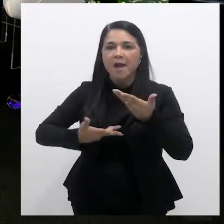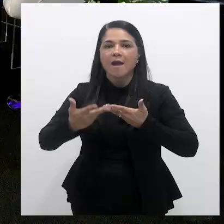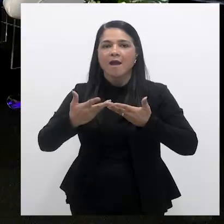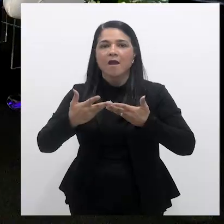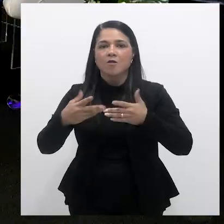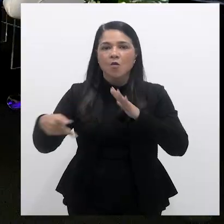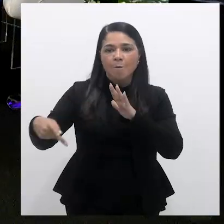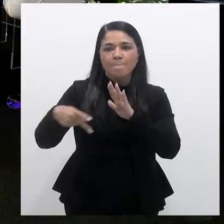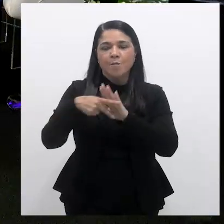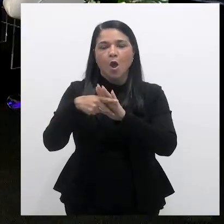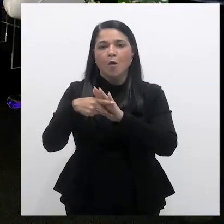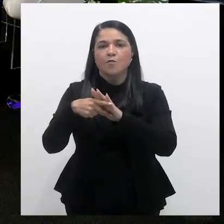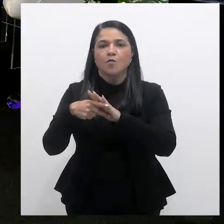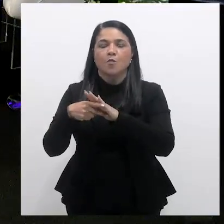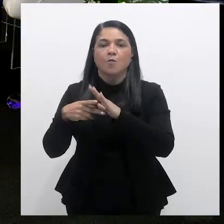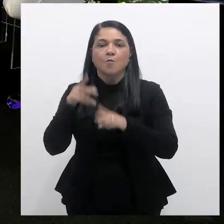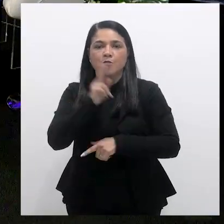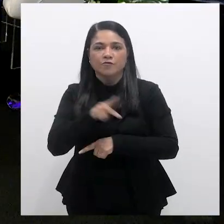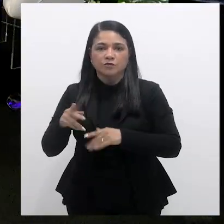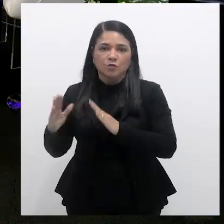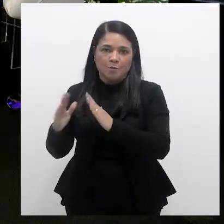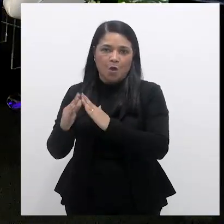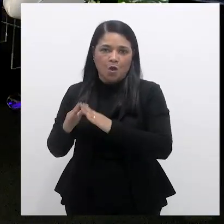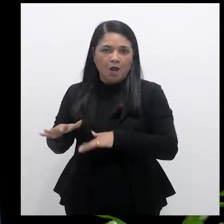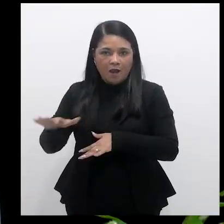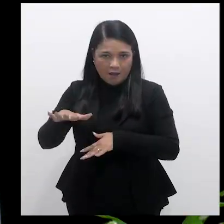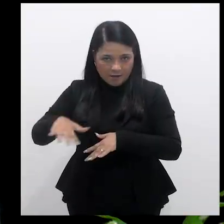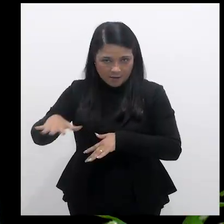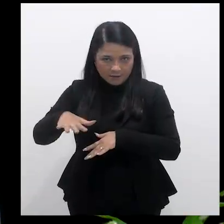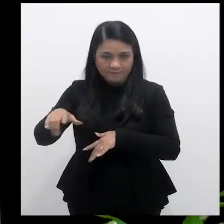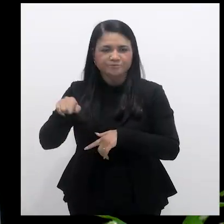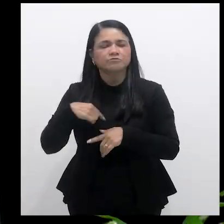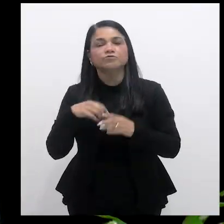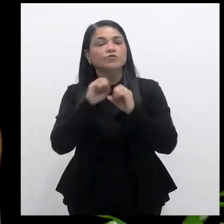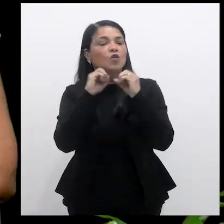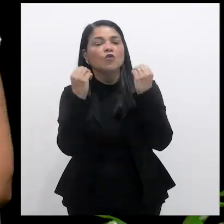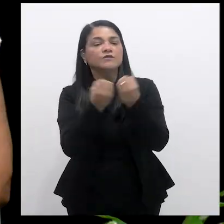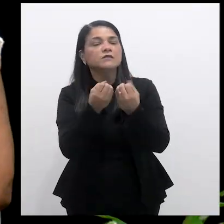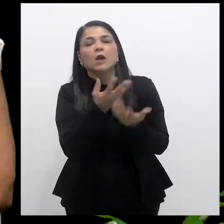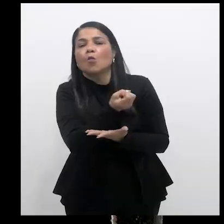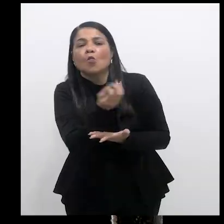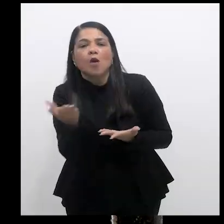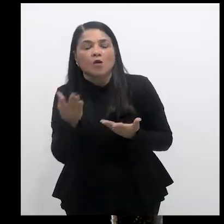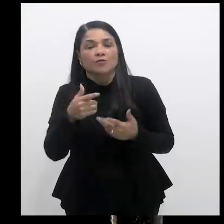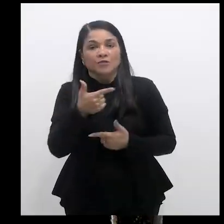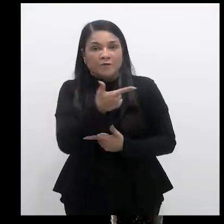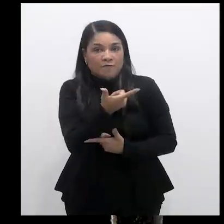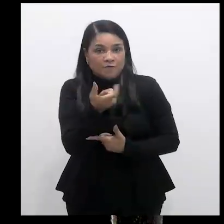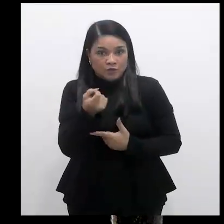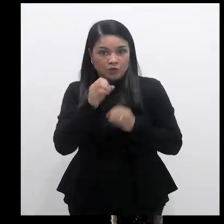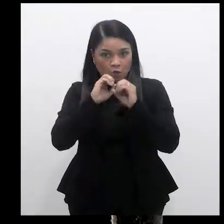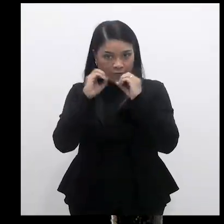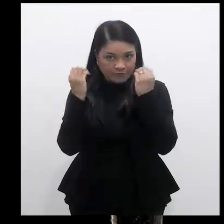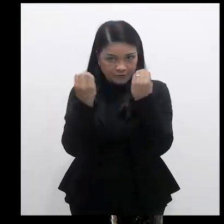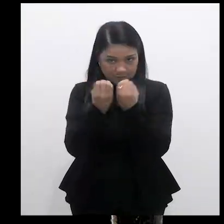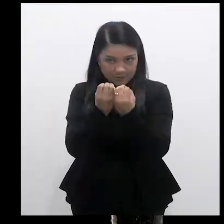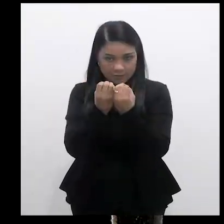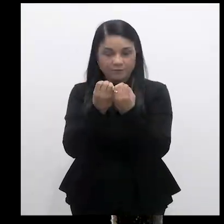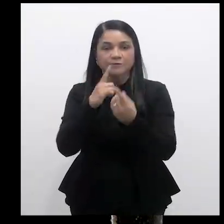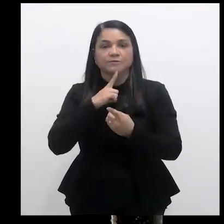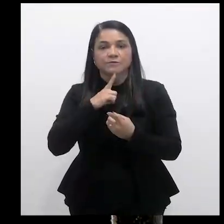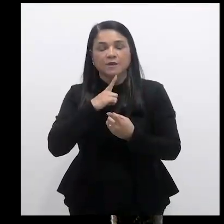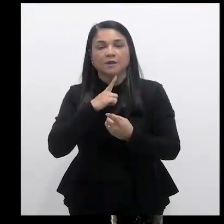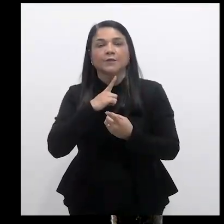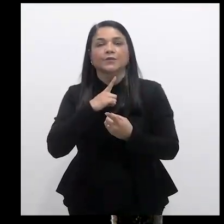esse diferencial, que dá muito certo. Quais as oficinas que vocês estão propondo nessa edição? Estamos propondo 20 oficinas. Aí